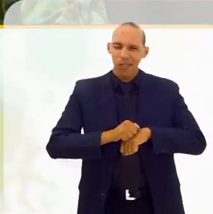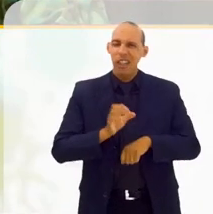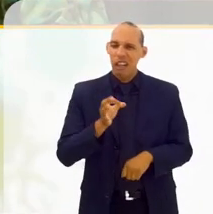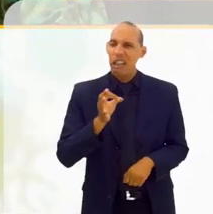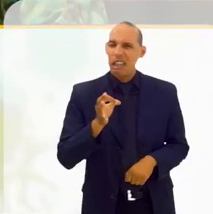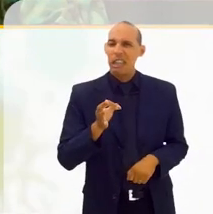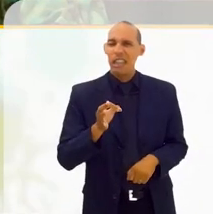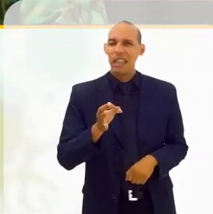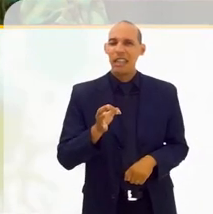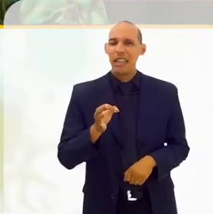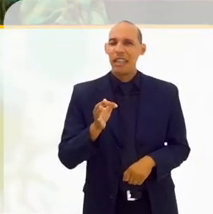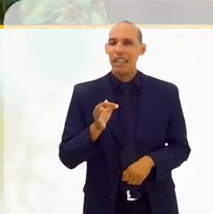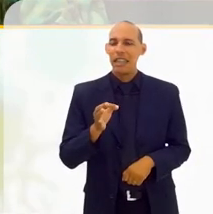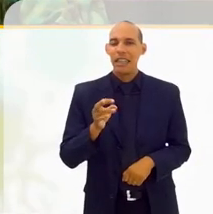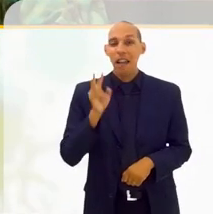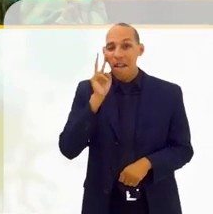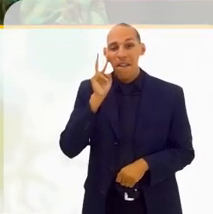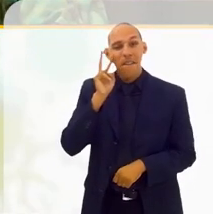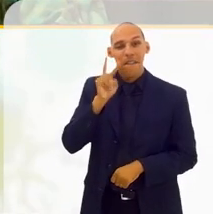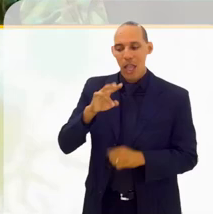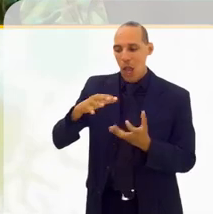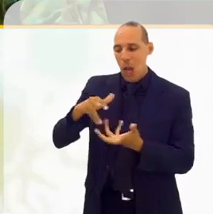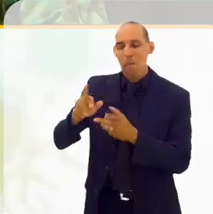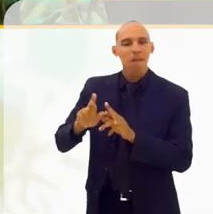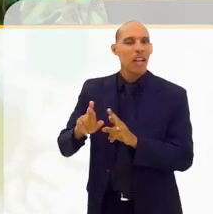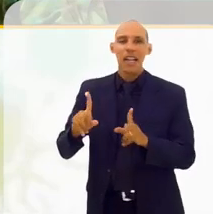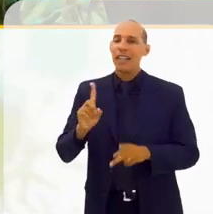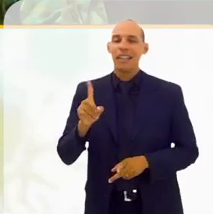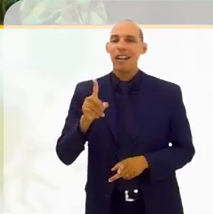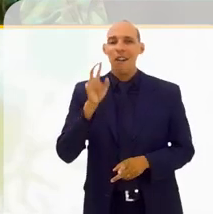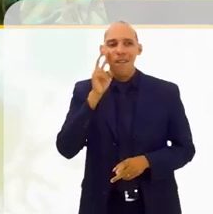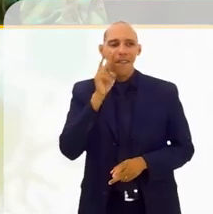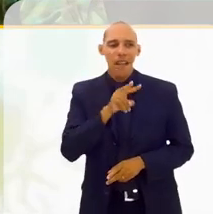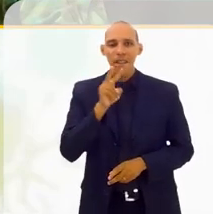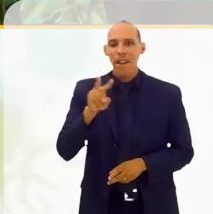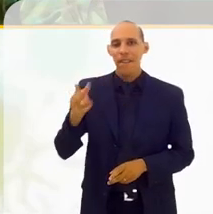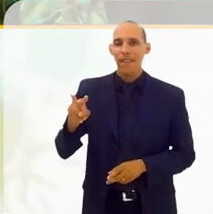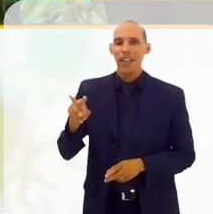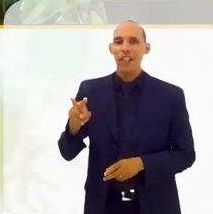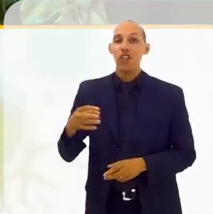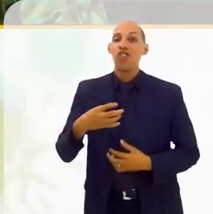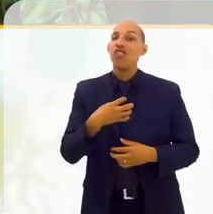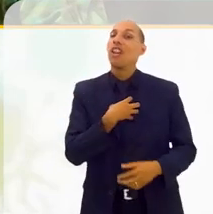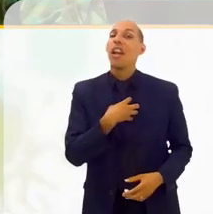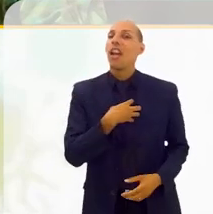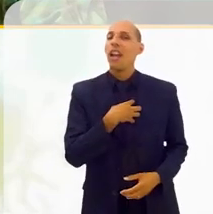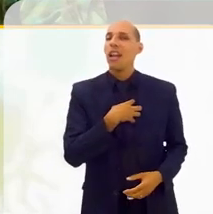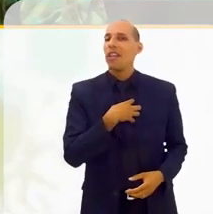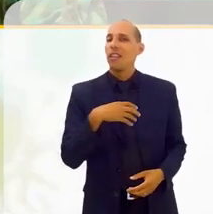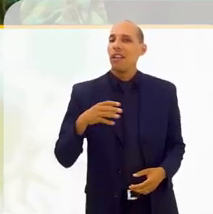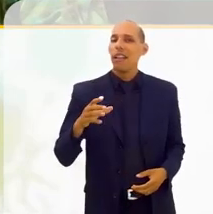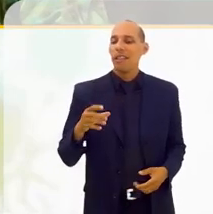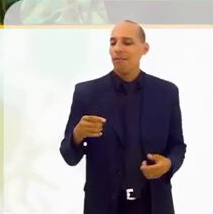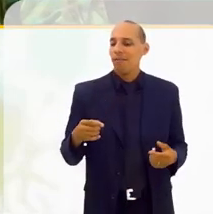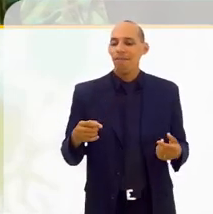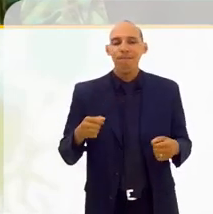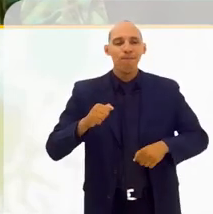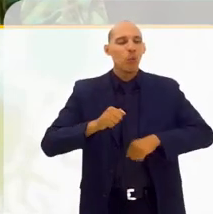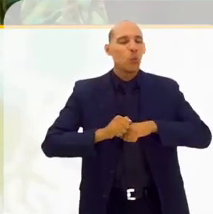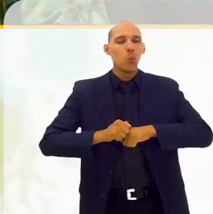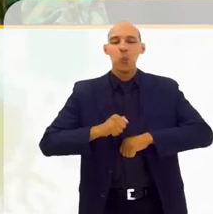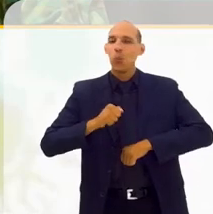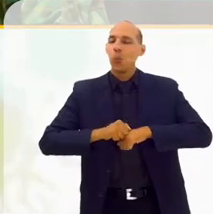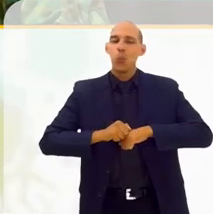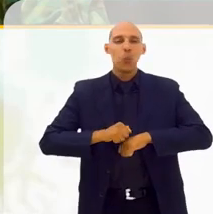que engessa né você não olhar numa lente para o mundo né as lentes que você olha o mundo já de repente